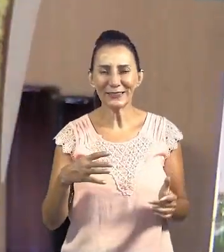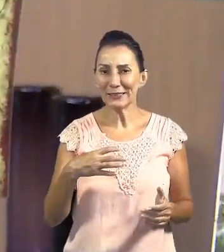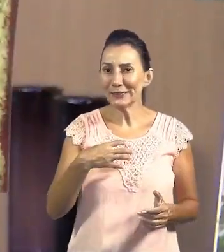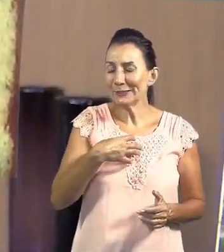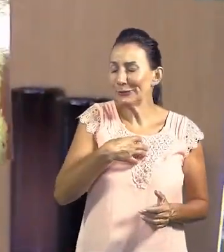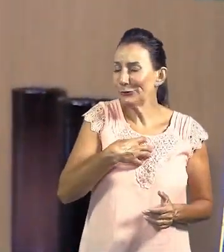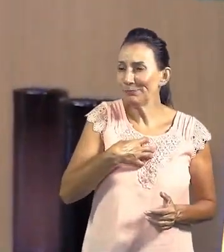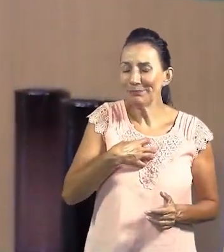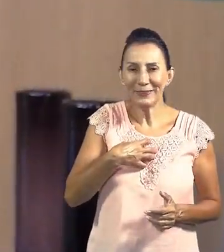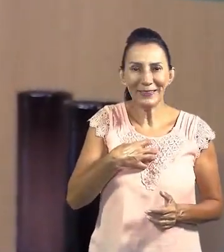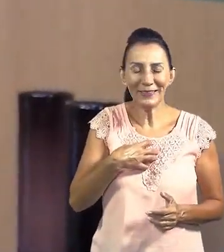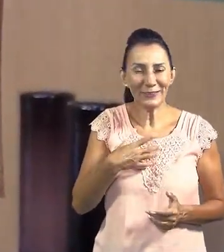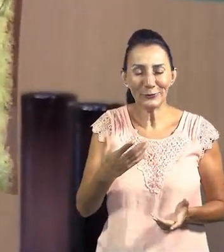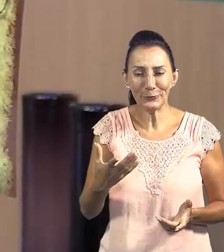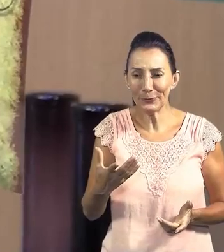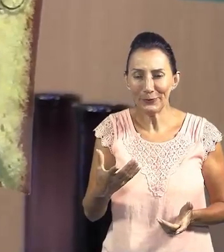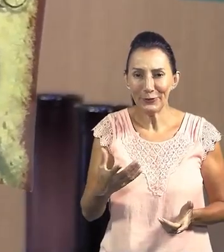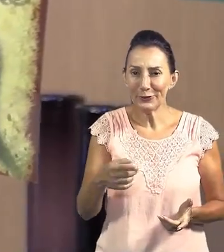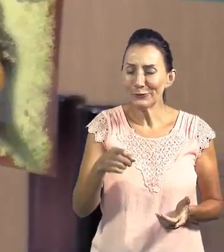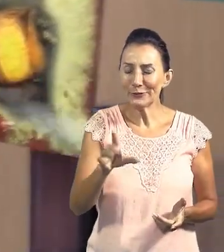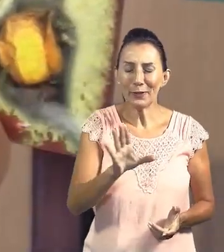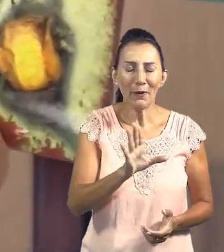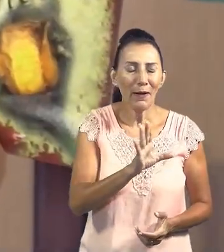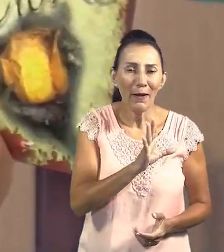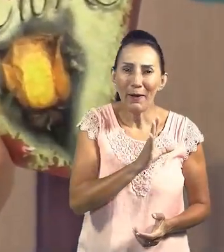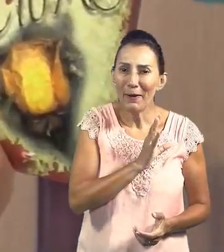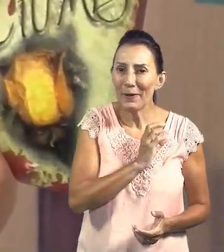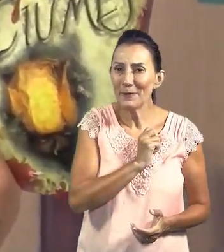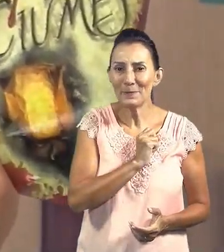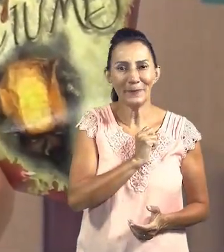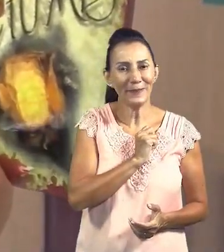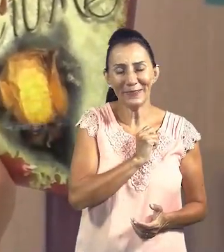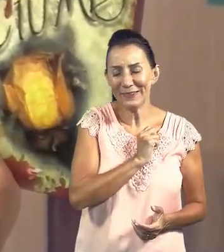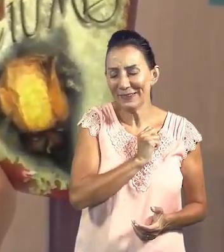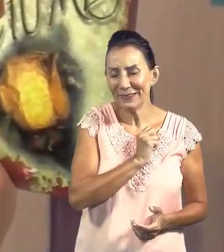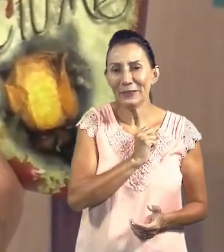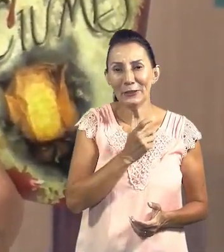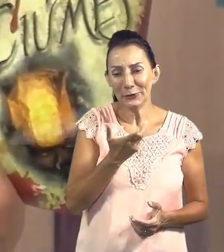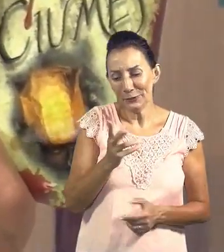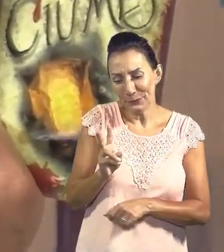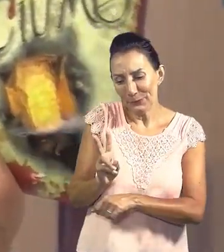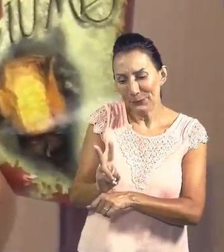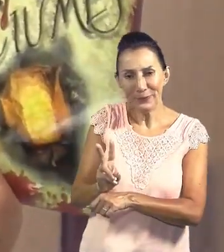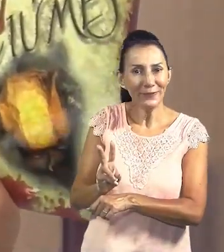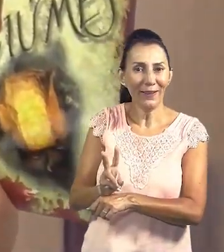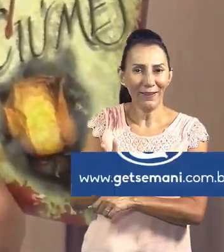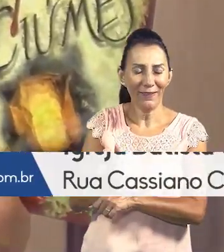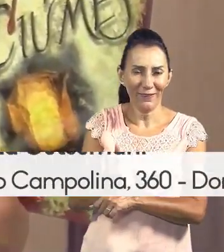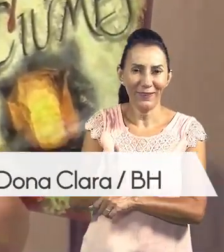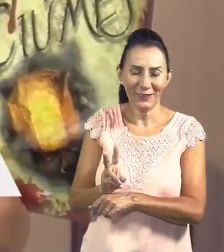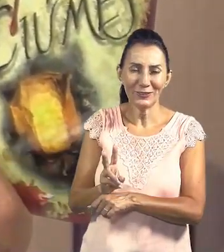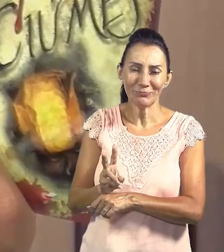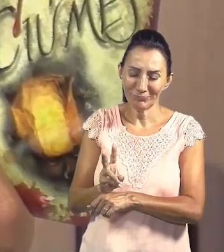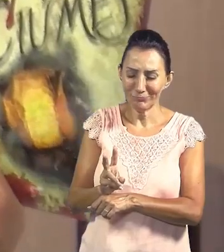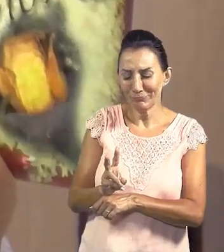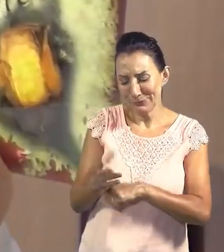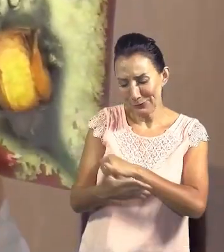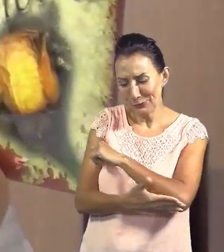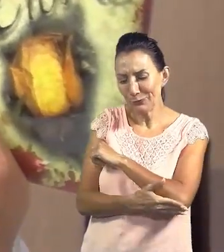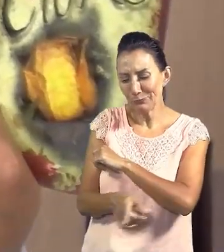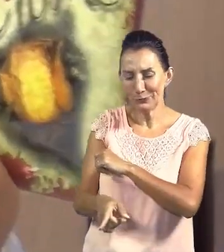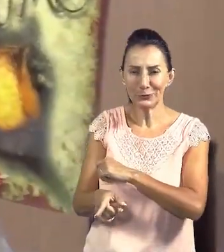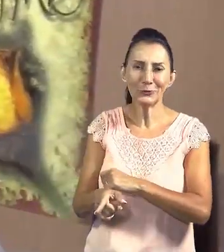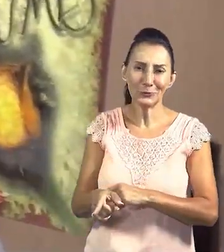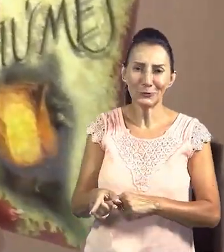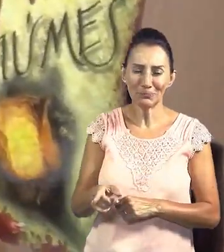e o sentimento por alguma coisa que você ama muito e que você quer preservar. Esse